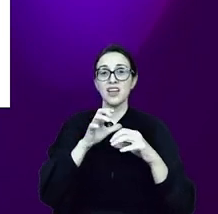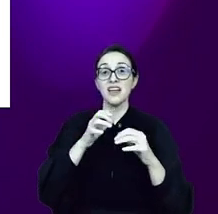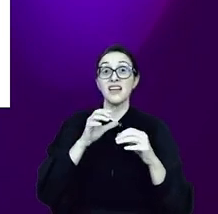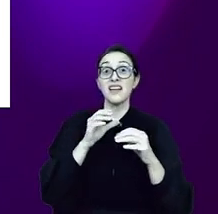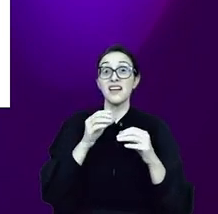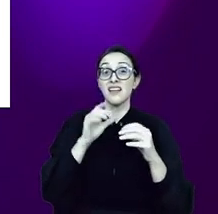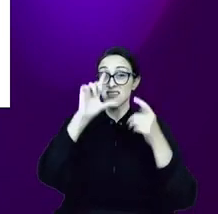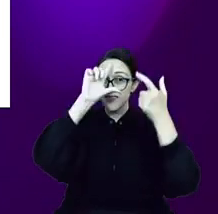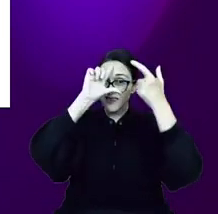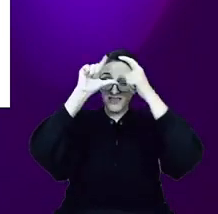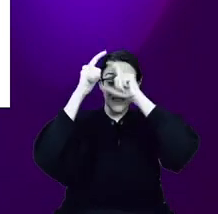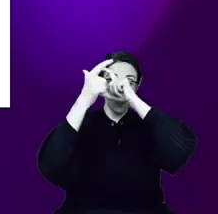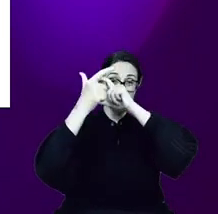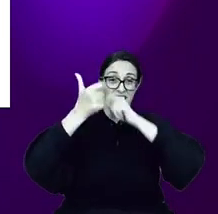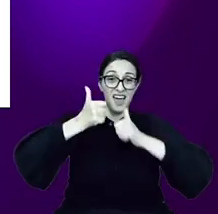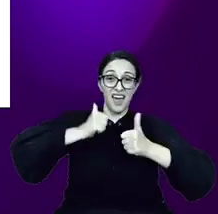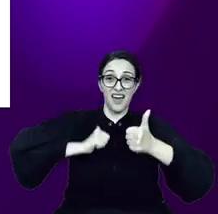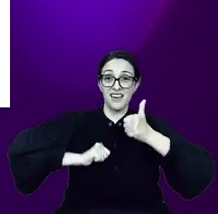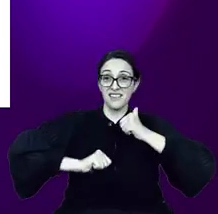ansiosos,